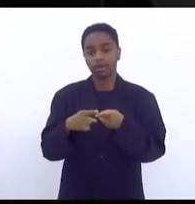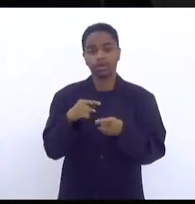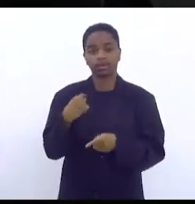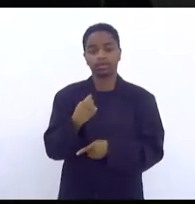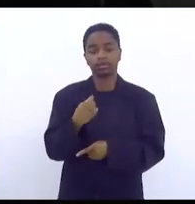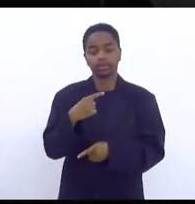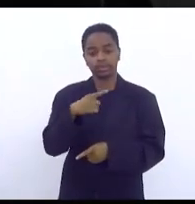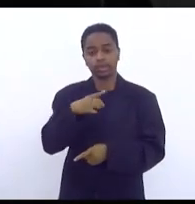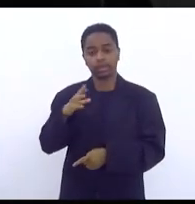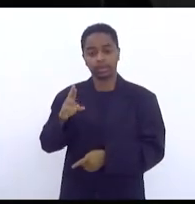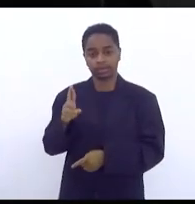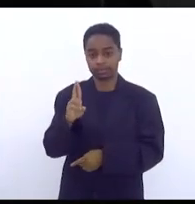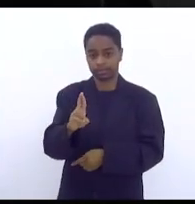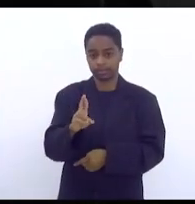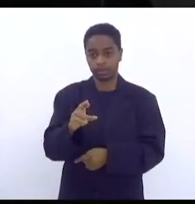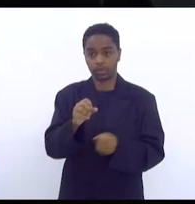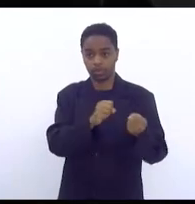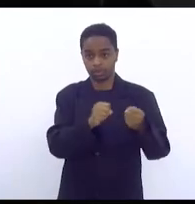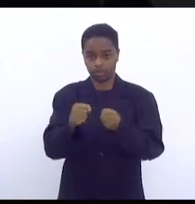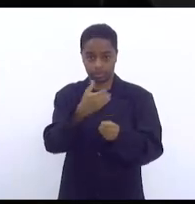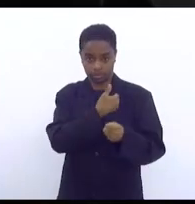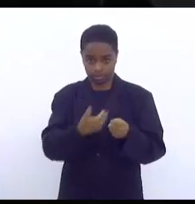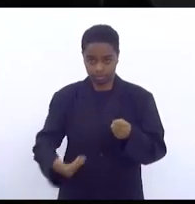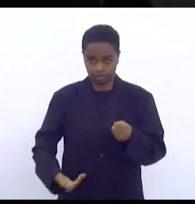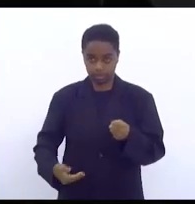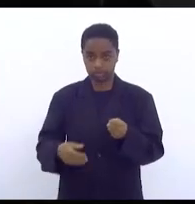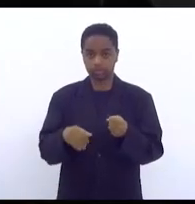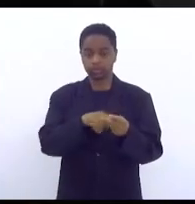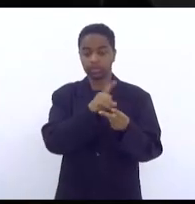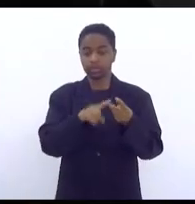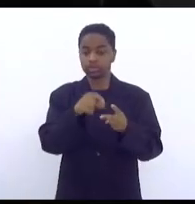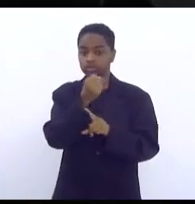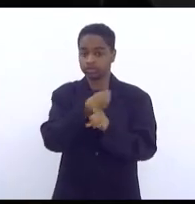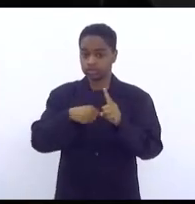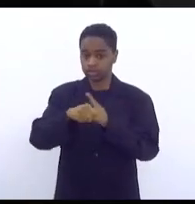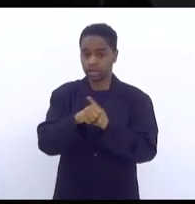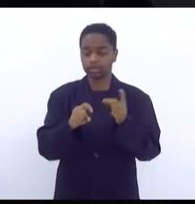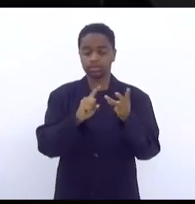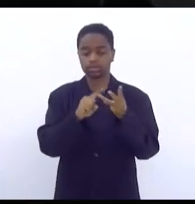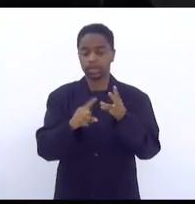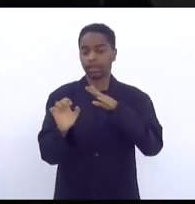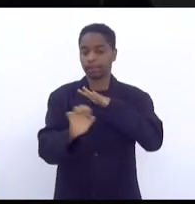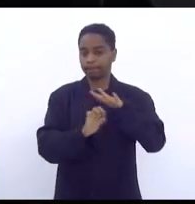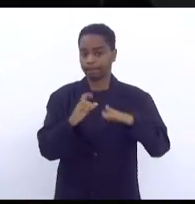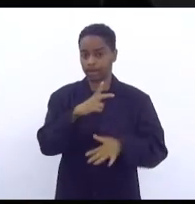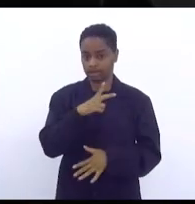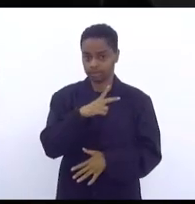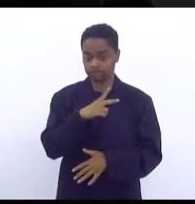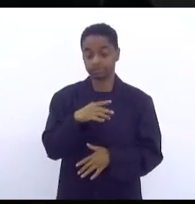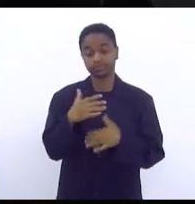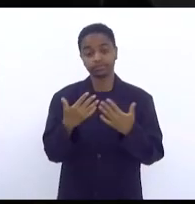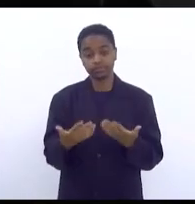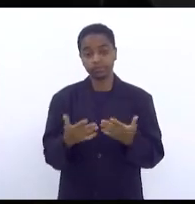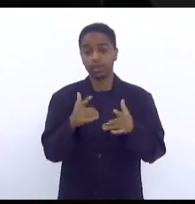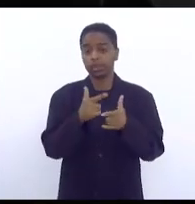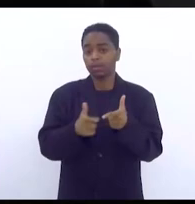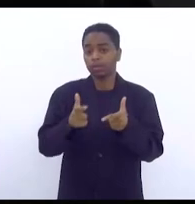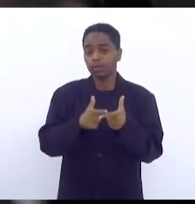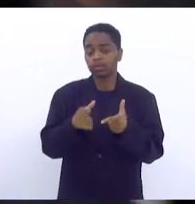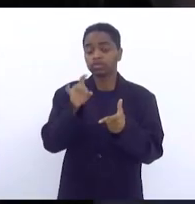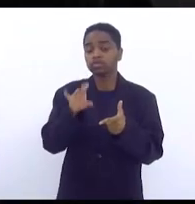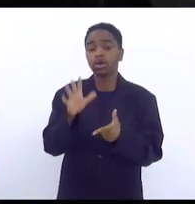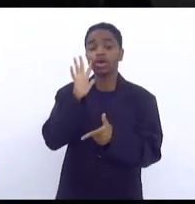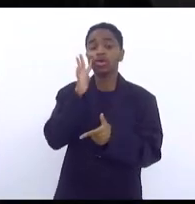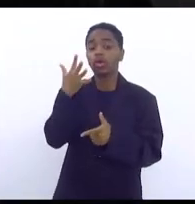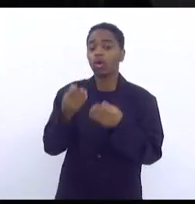representado pelo poder público a sociedade civil e as empresas privadas e esse problema ele só vai ser